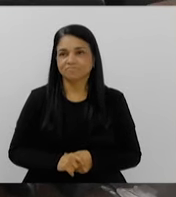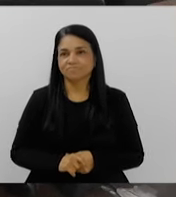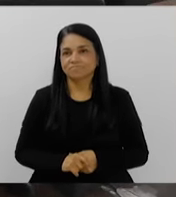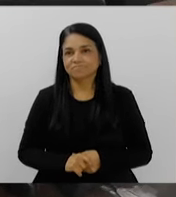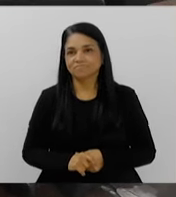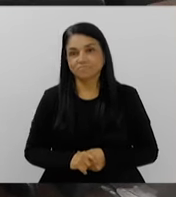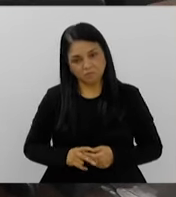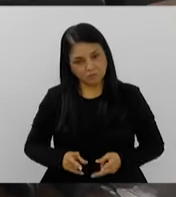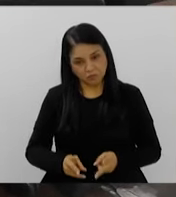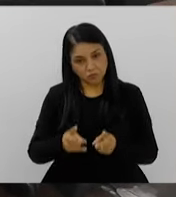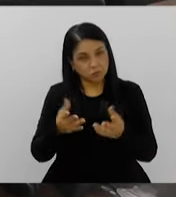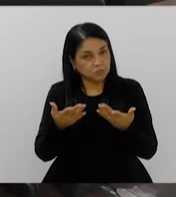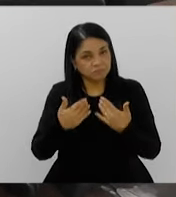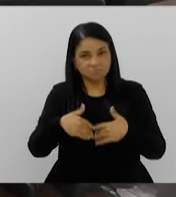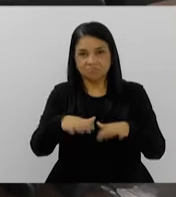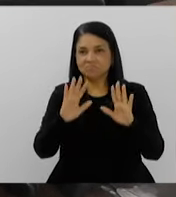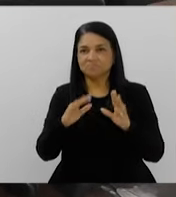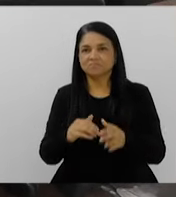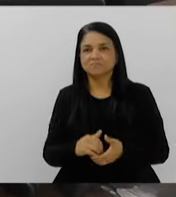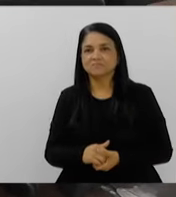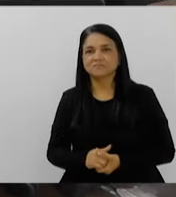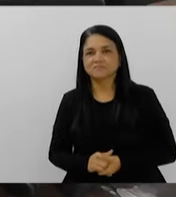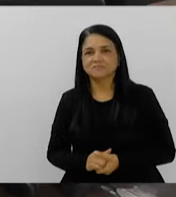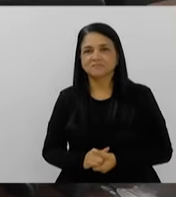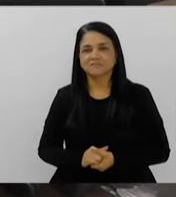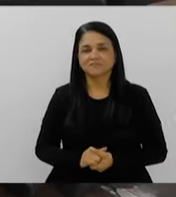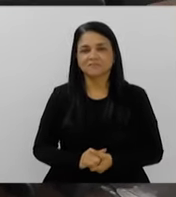frente. Não muda nada. Aqui é a mesma coisa. É.